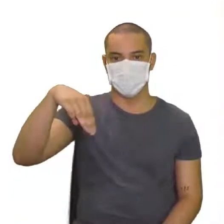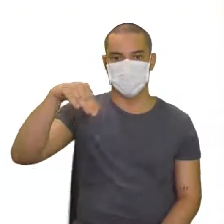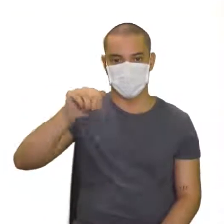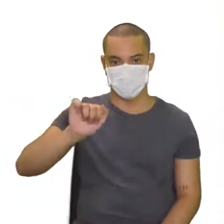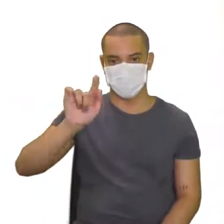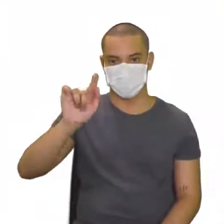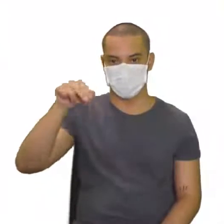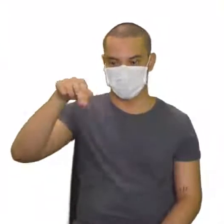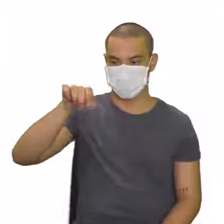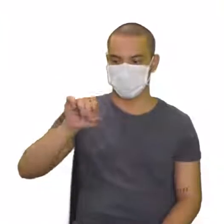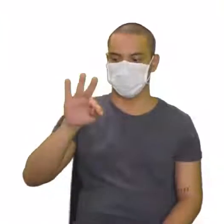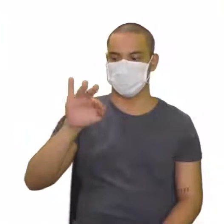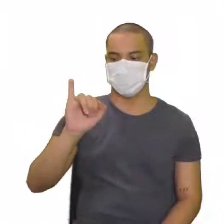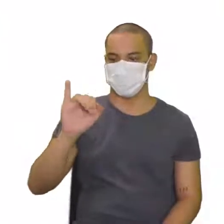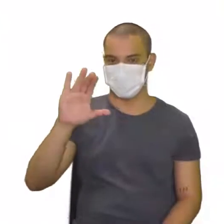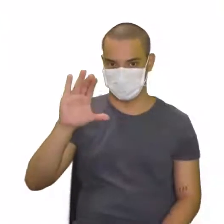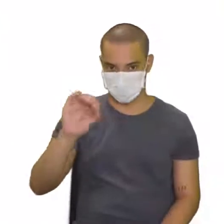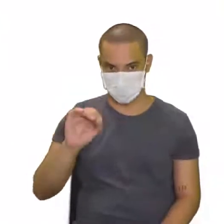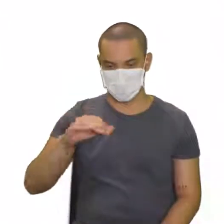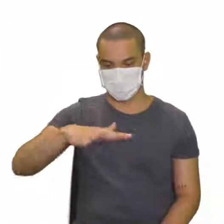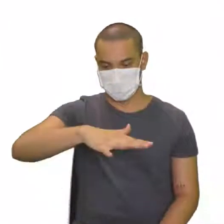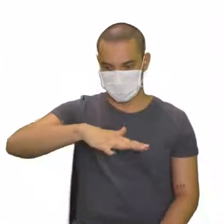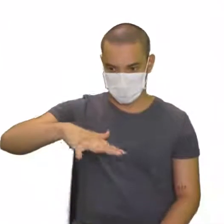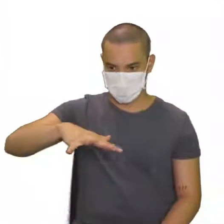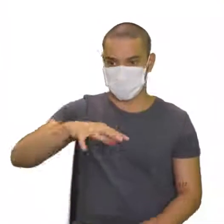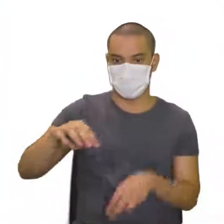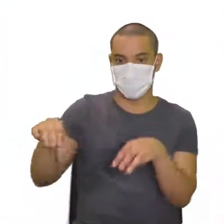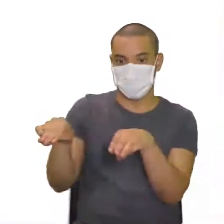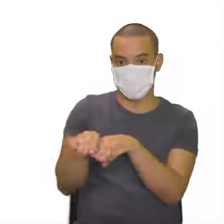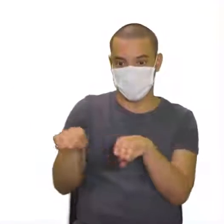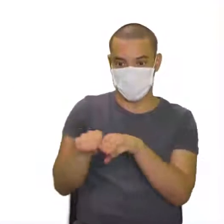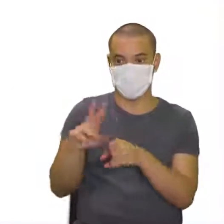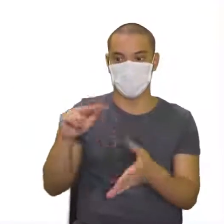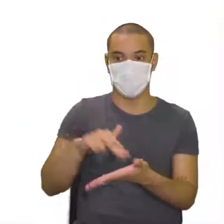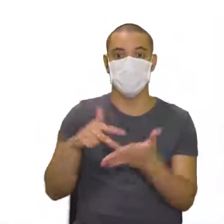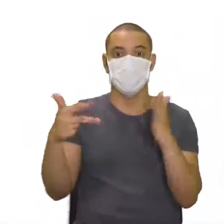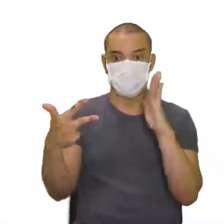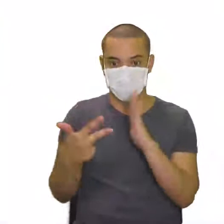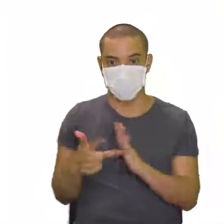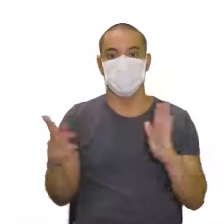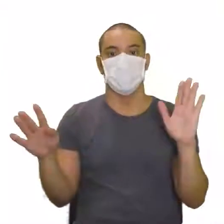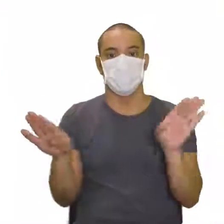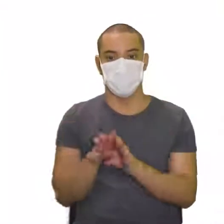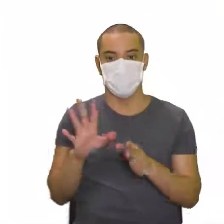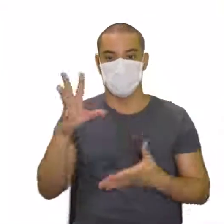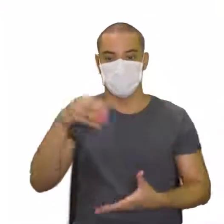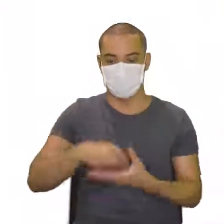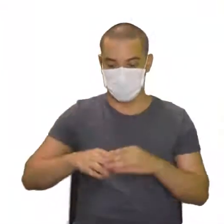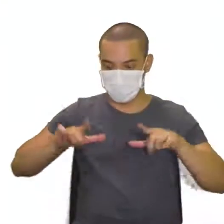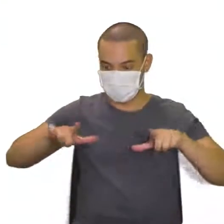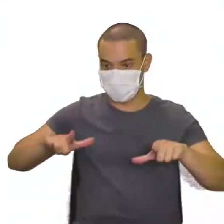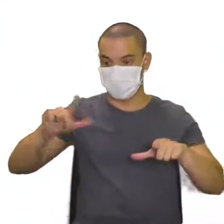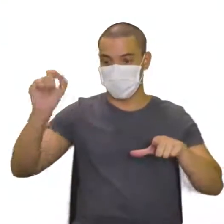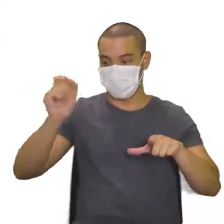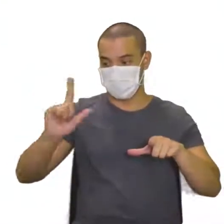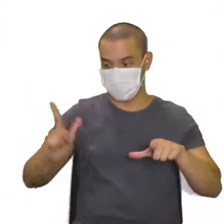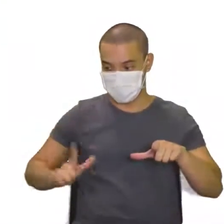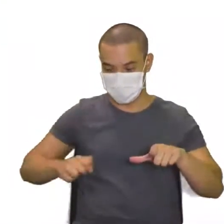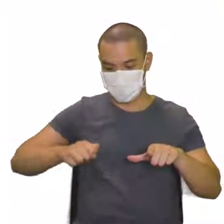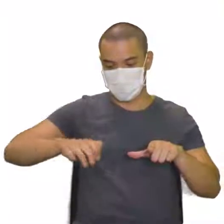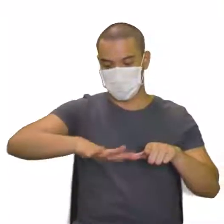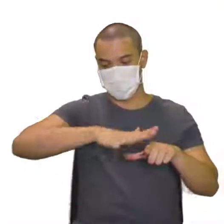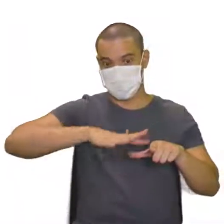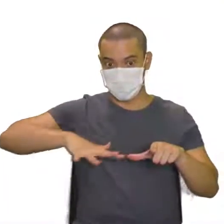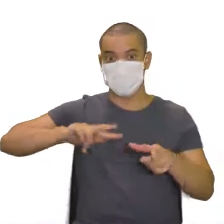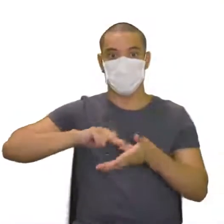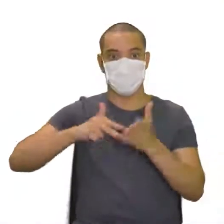ok? E aqui nós podemos ver que são perpendiculares ao plano, que é esse plano azul que nós colocamos aqui para